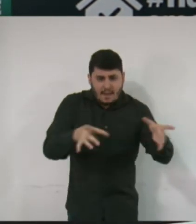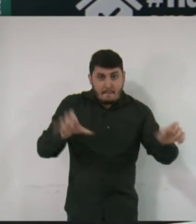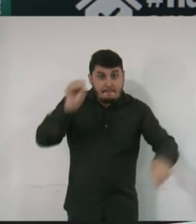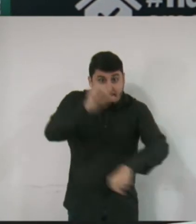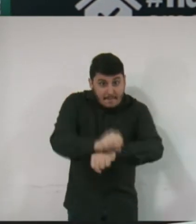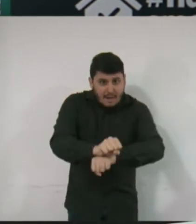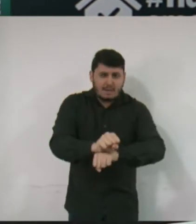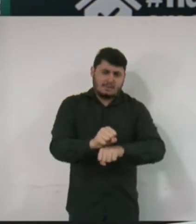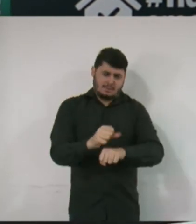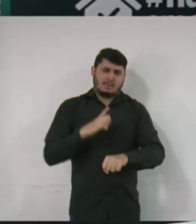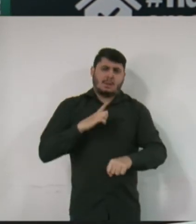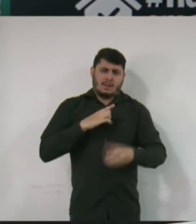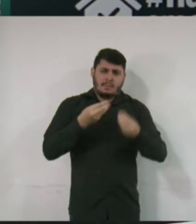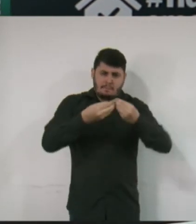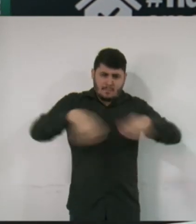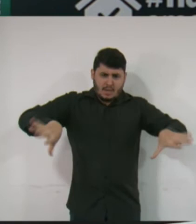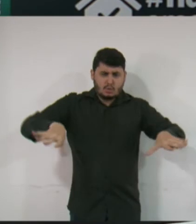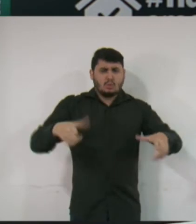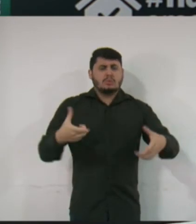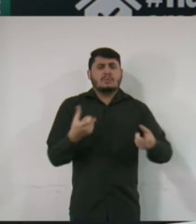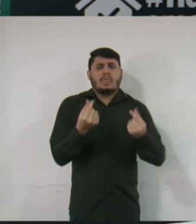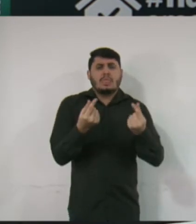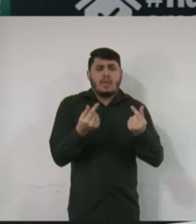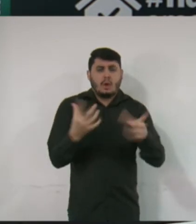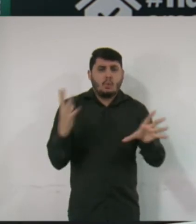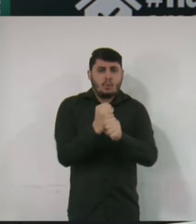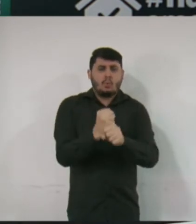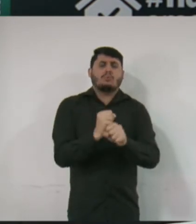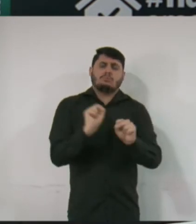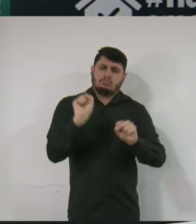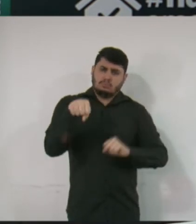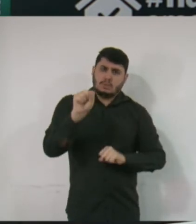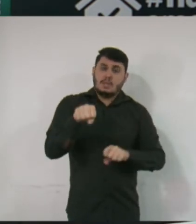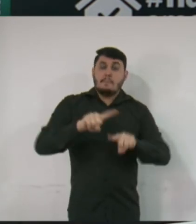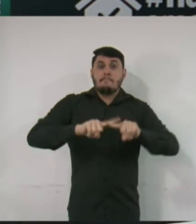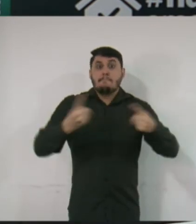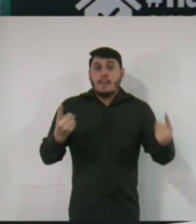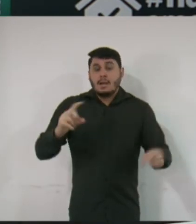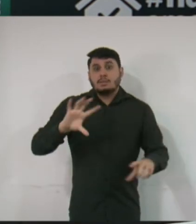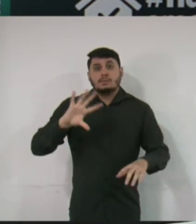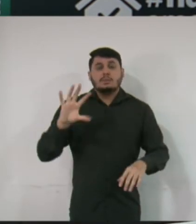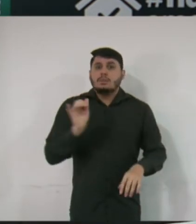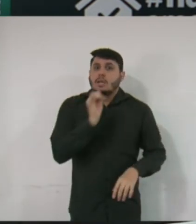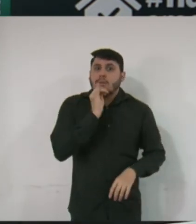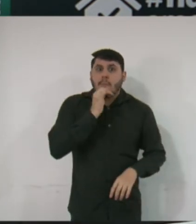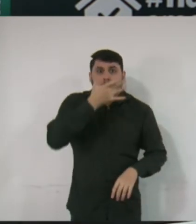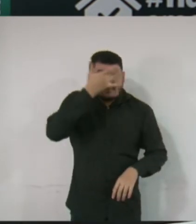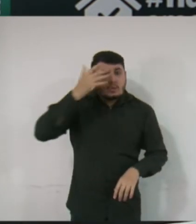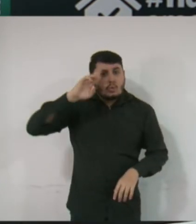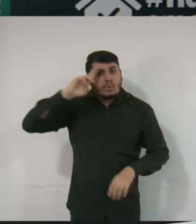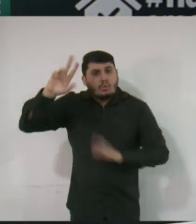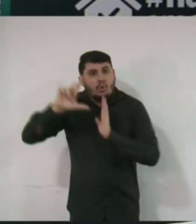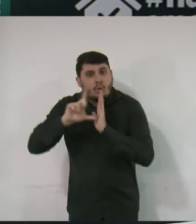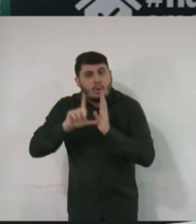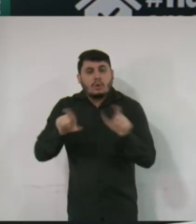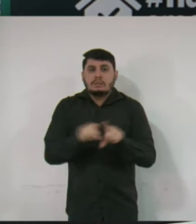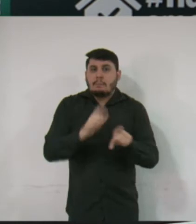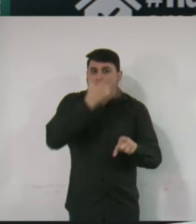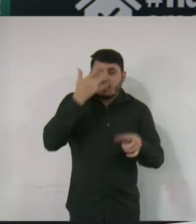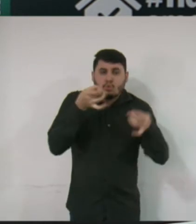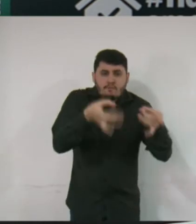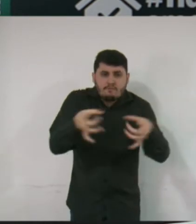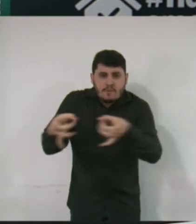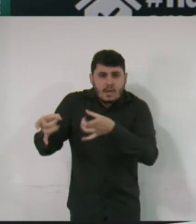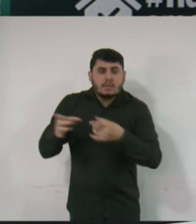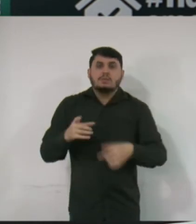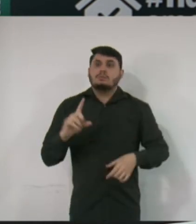primeiro momento, o Poder Público Municipal, os empreendedores, todos estão trabalhando para criar alternativas para permitir